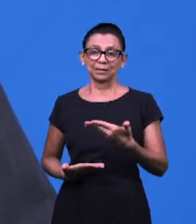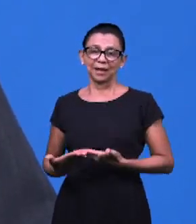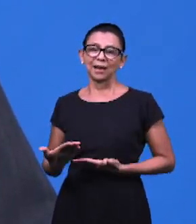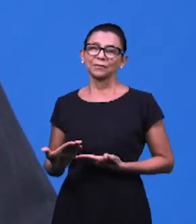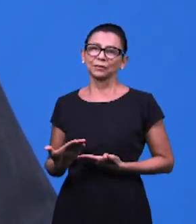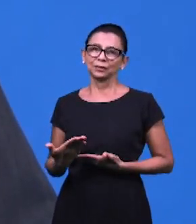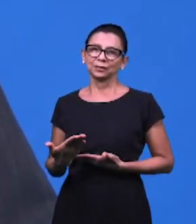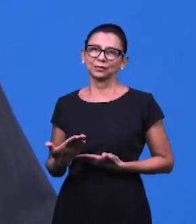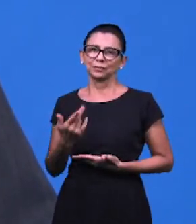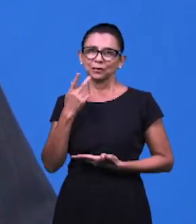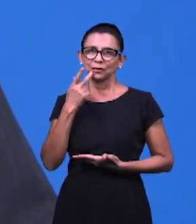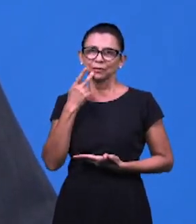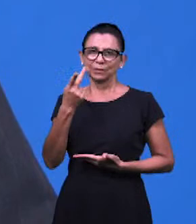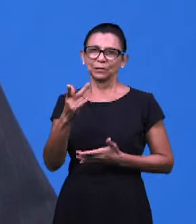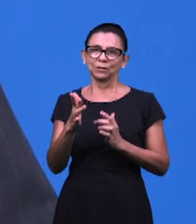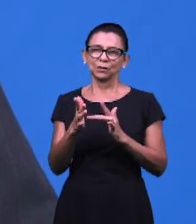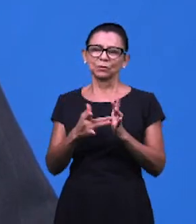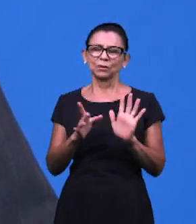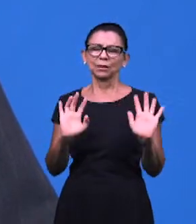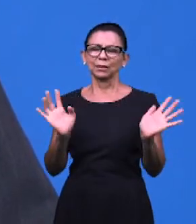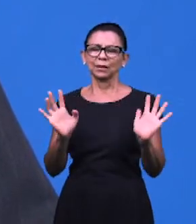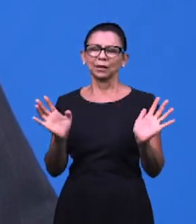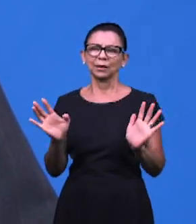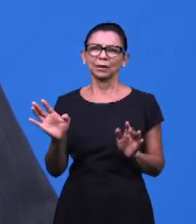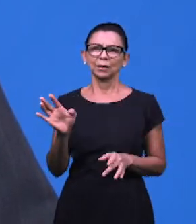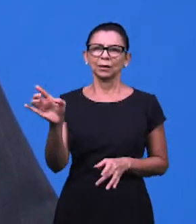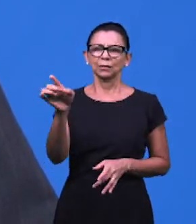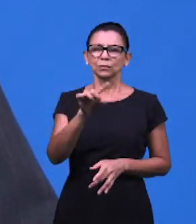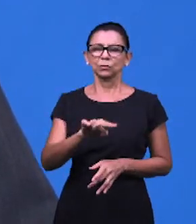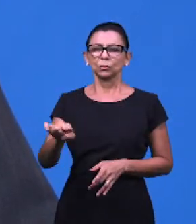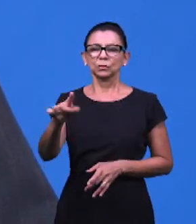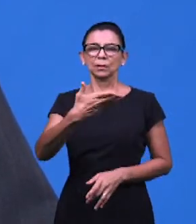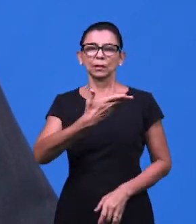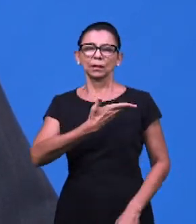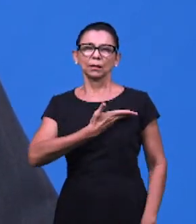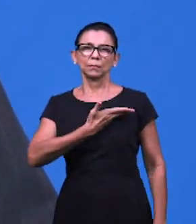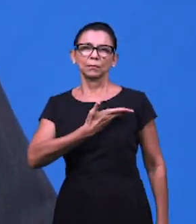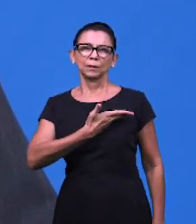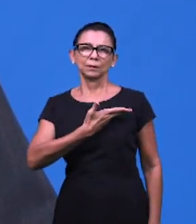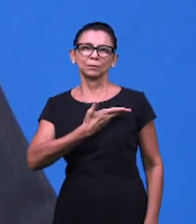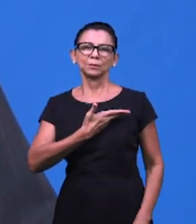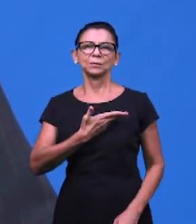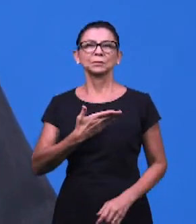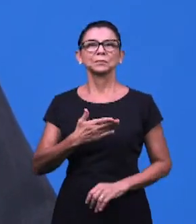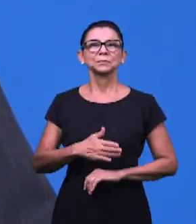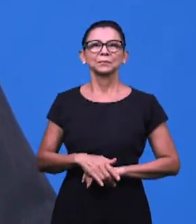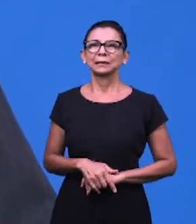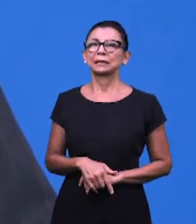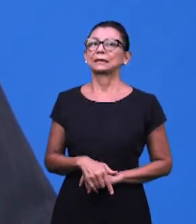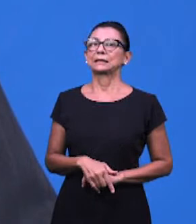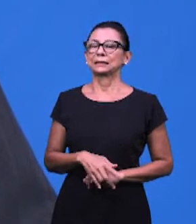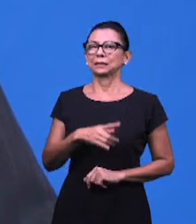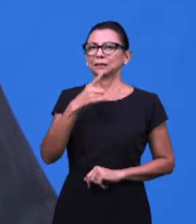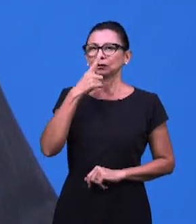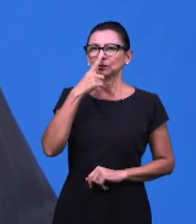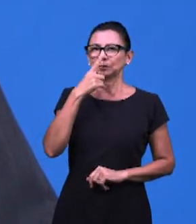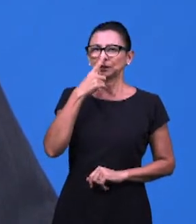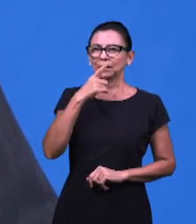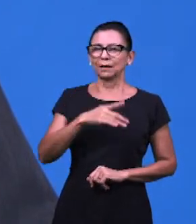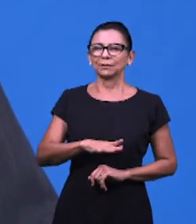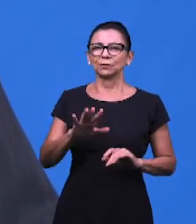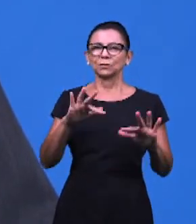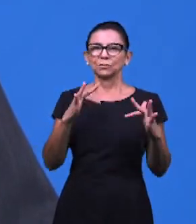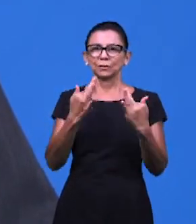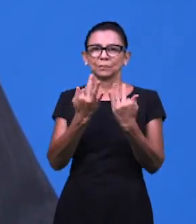mas vos chamo de amigos. O amigo é exatamente aquele que tem o verdadeiro laço